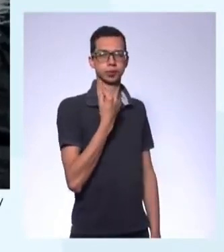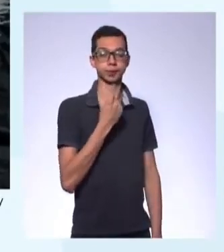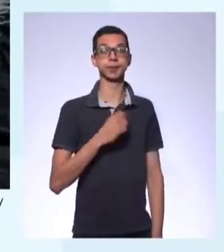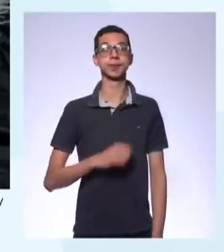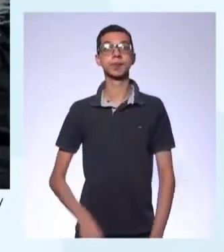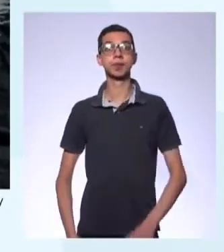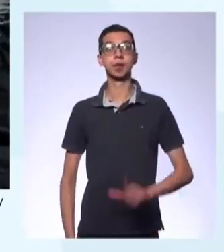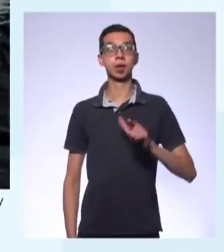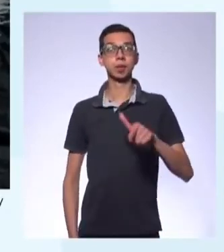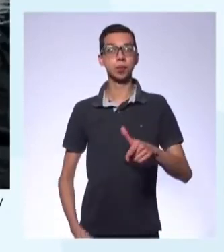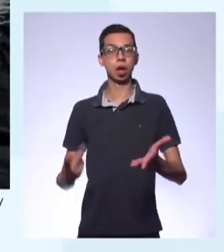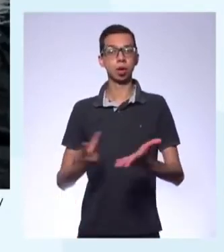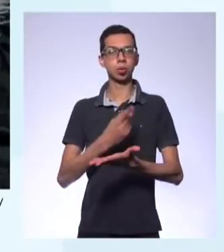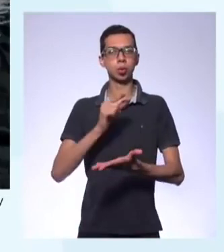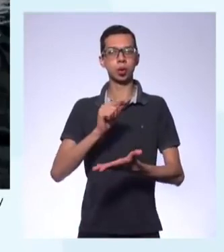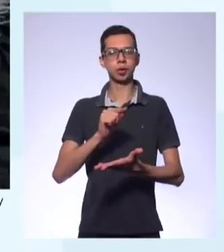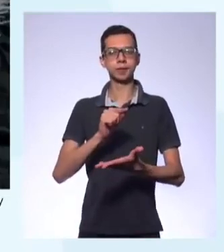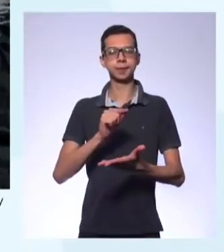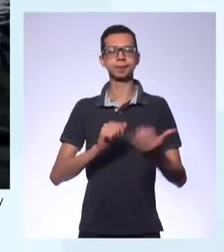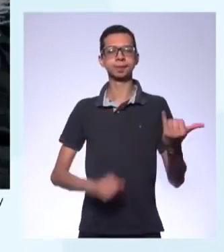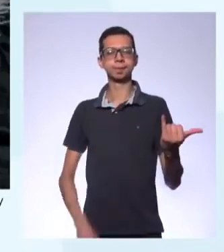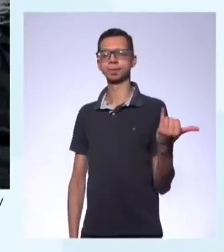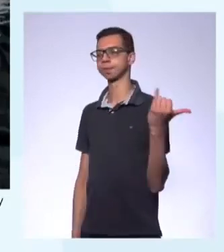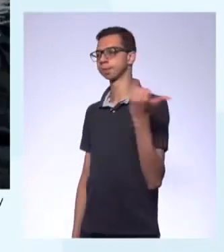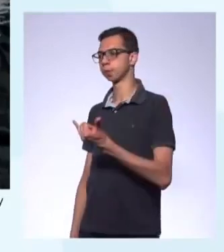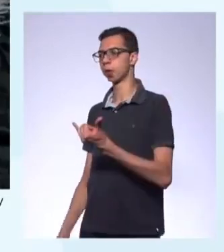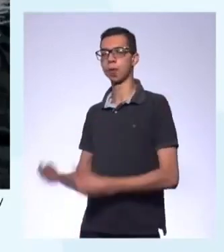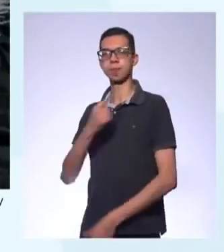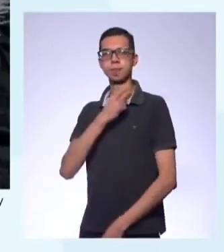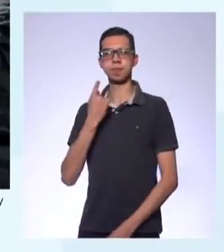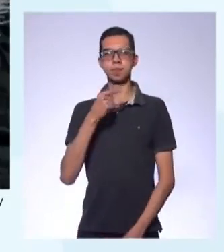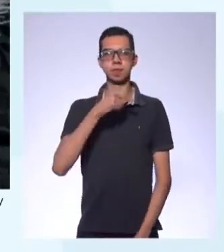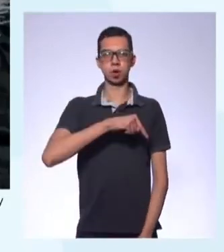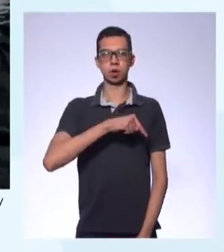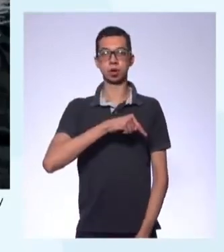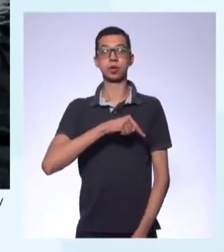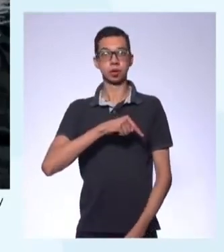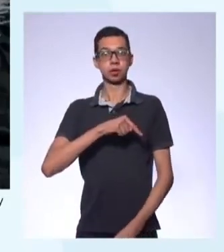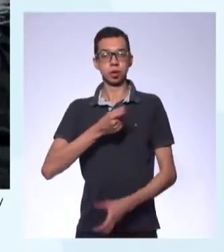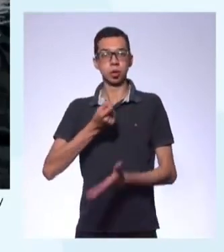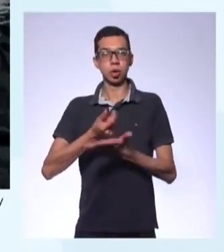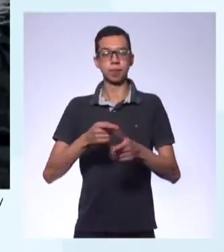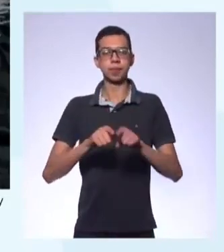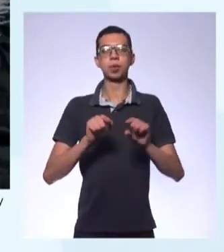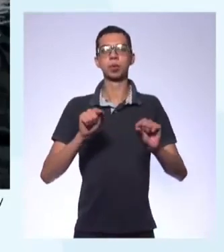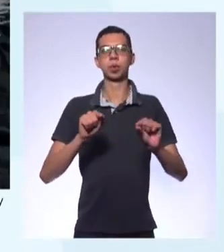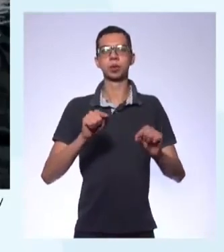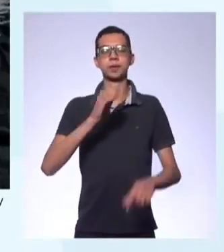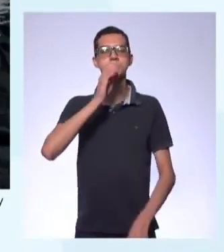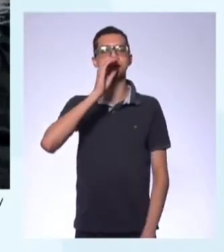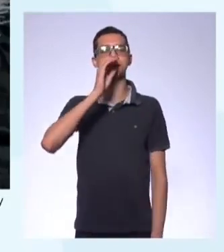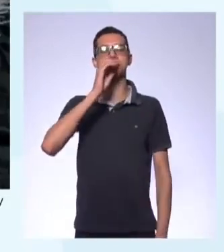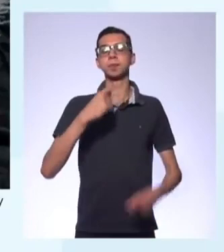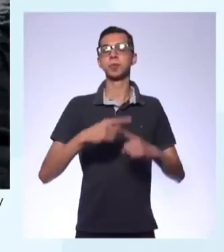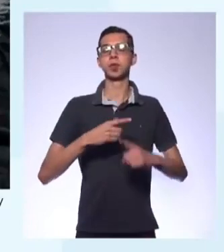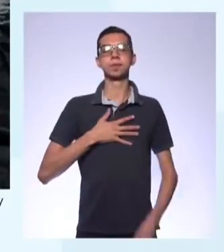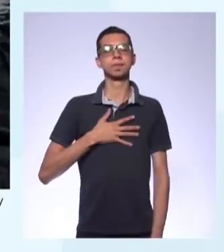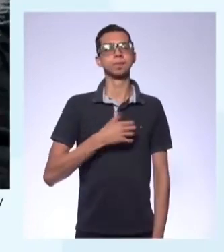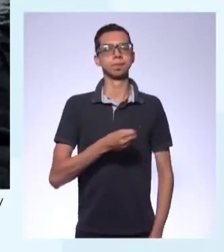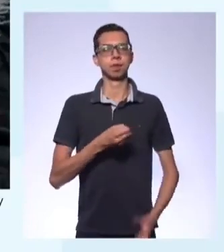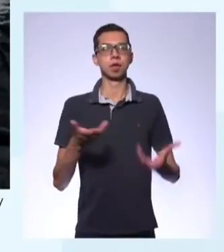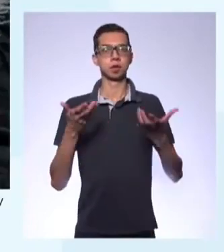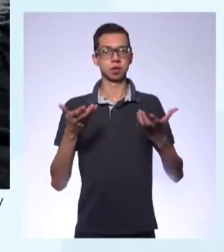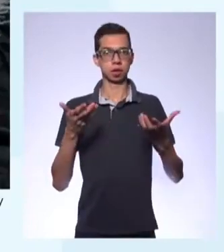de Julieta, desesperadamente providencia uma poção para, com ela, retirar a própria vida.